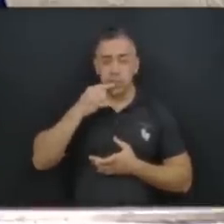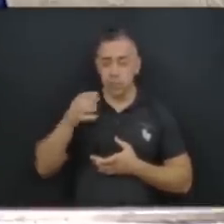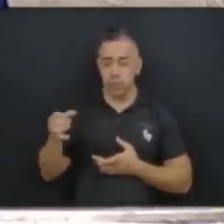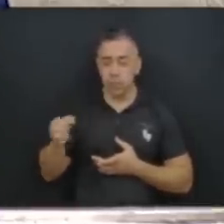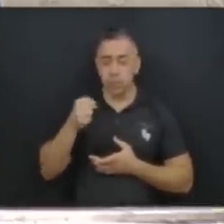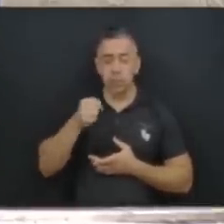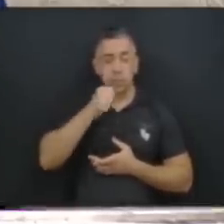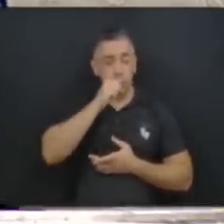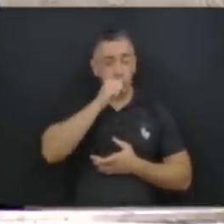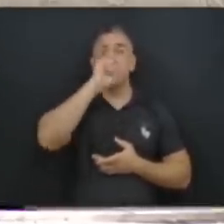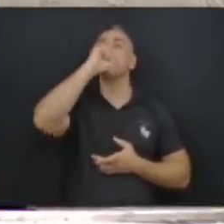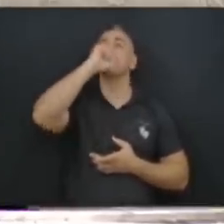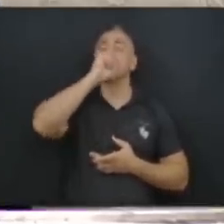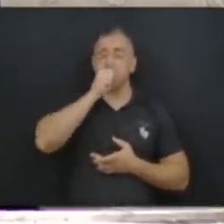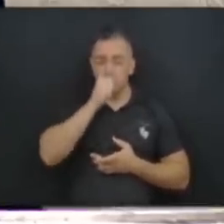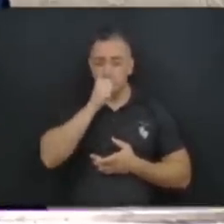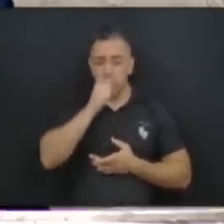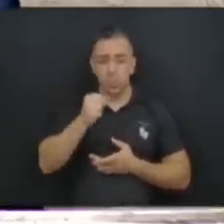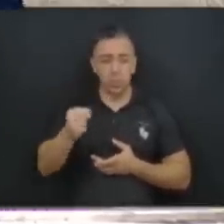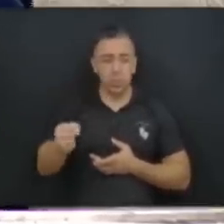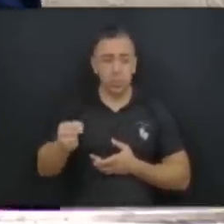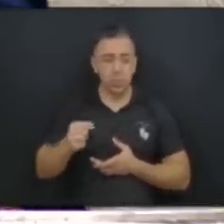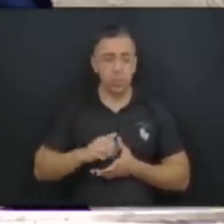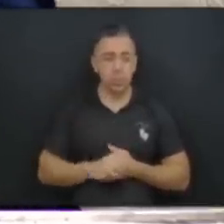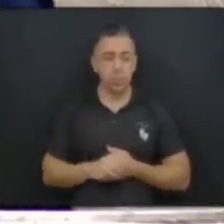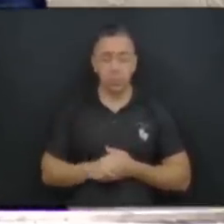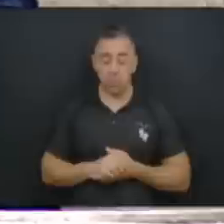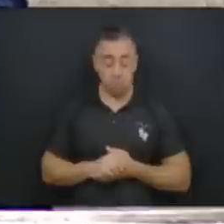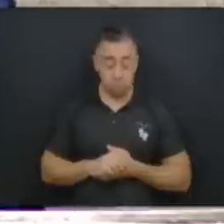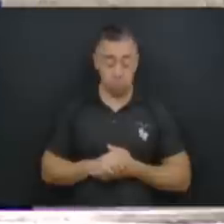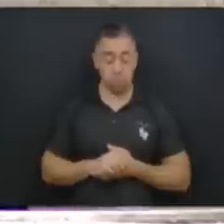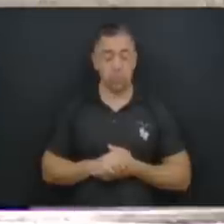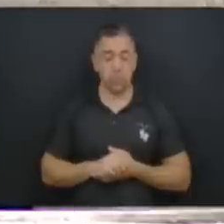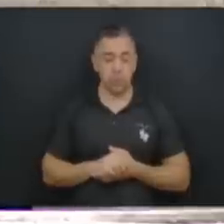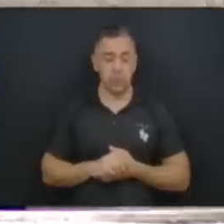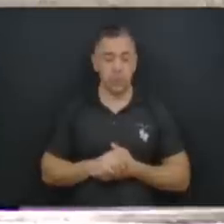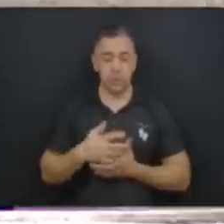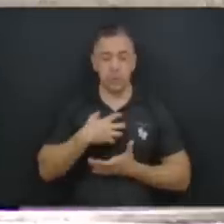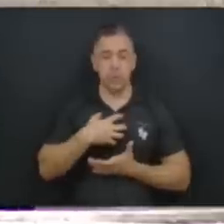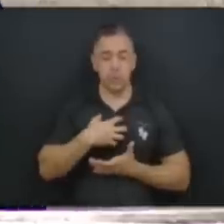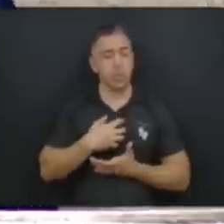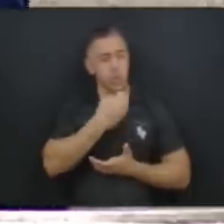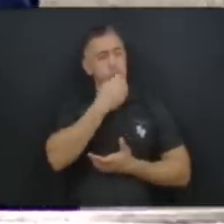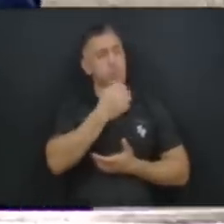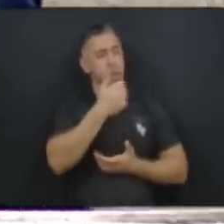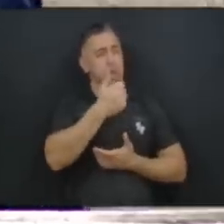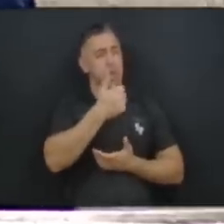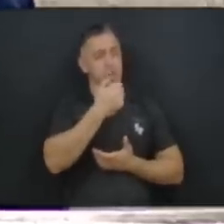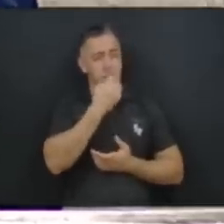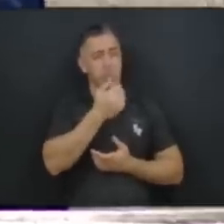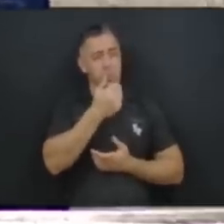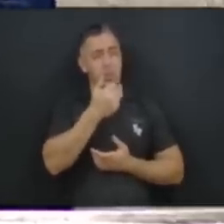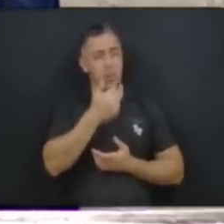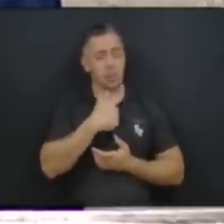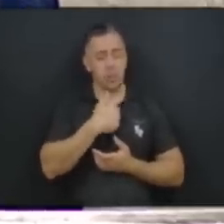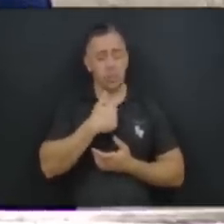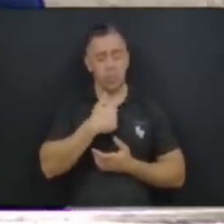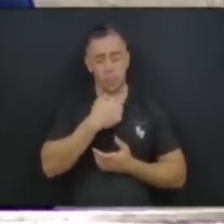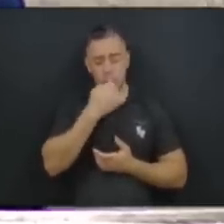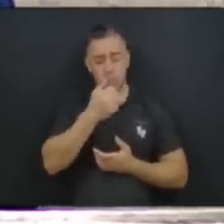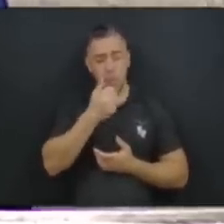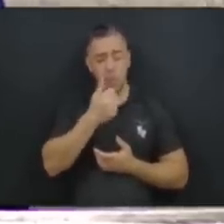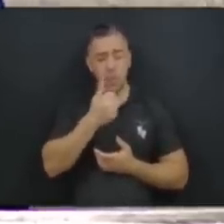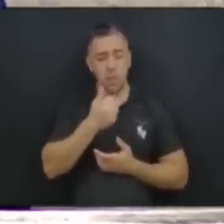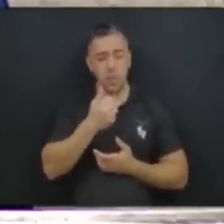eu não me manifestei ele tomou quando ele tomou aí ele fez canal Eu tô bem eu eu tô bem